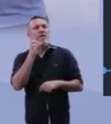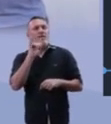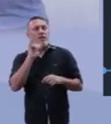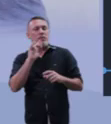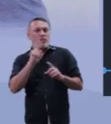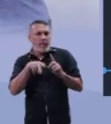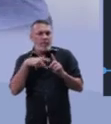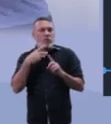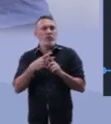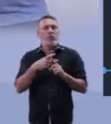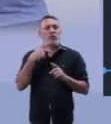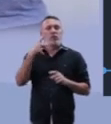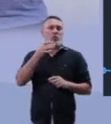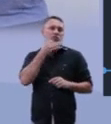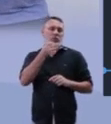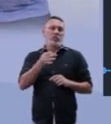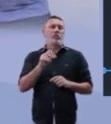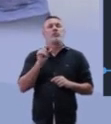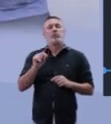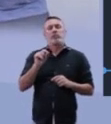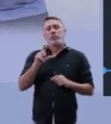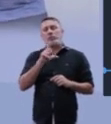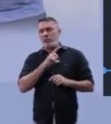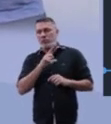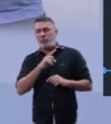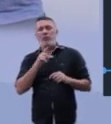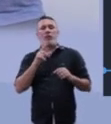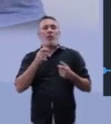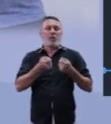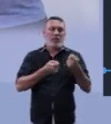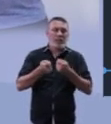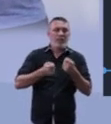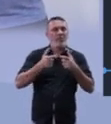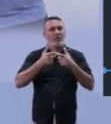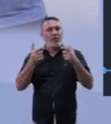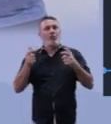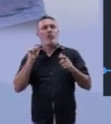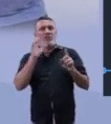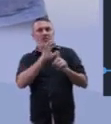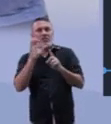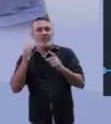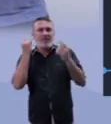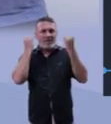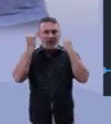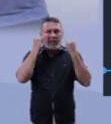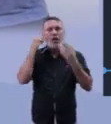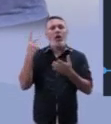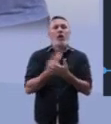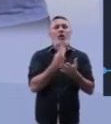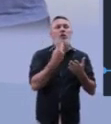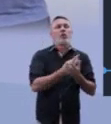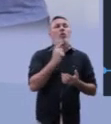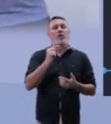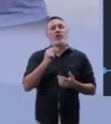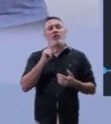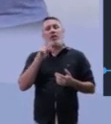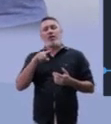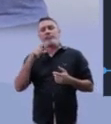do conhecimento para reforçar a tese em que a manipulação das informações